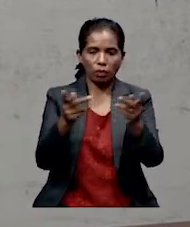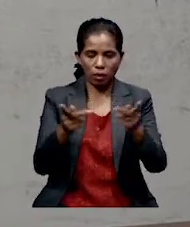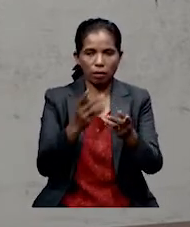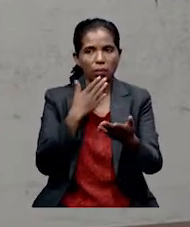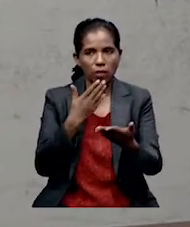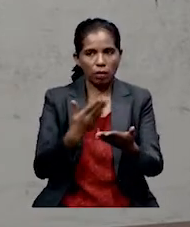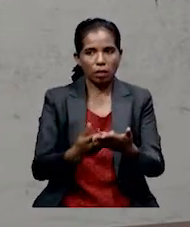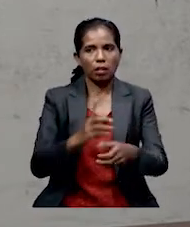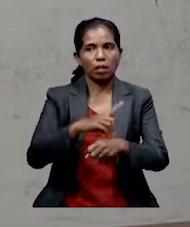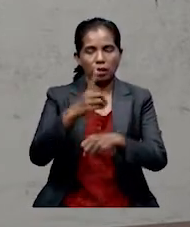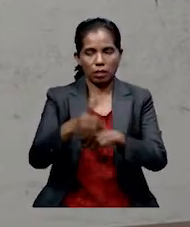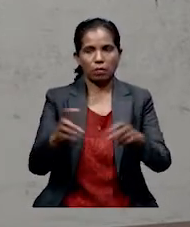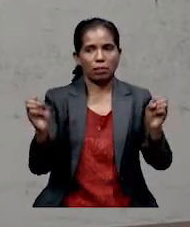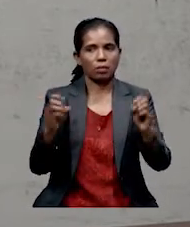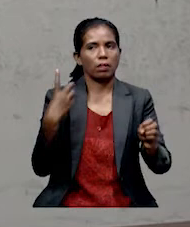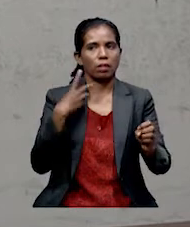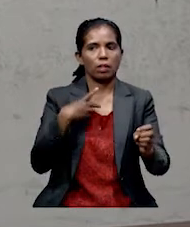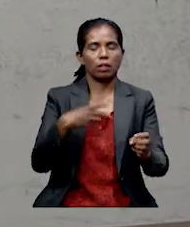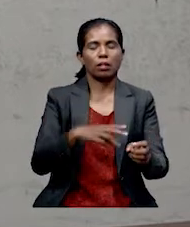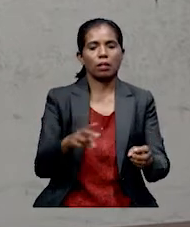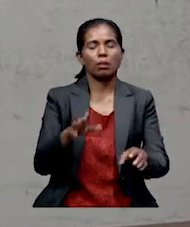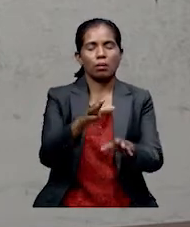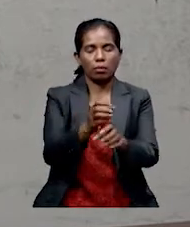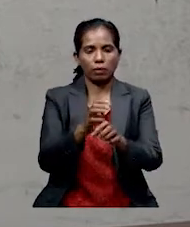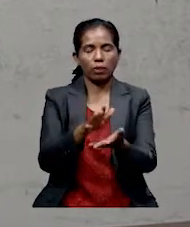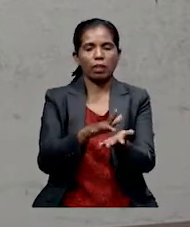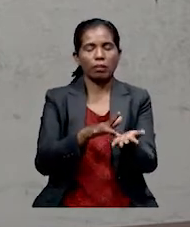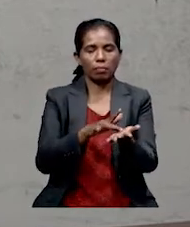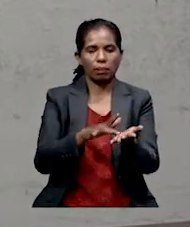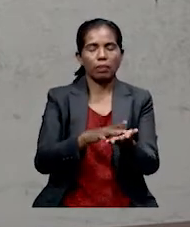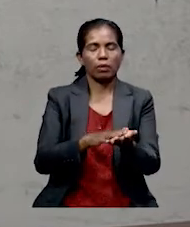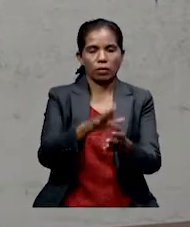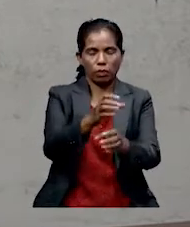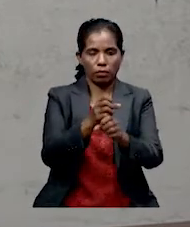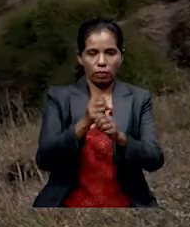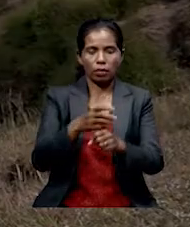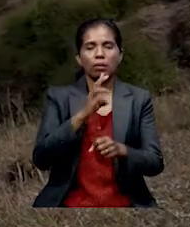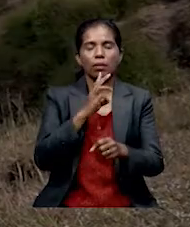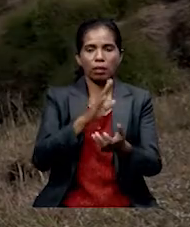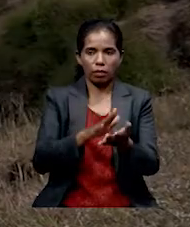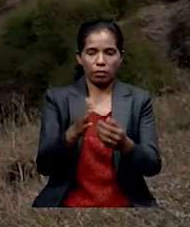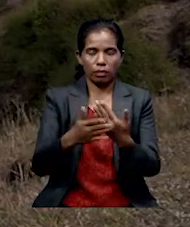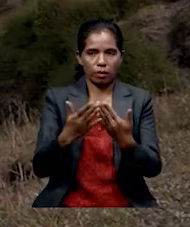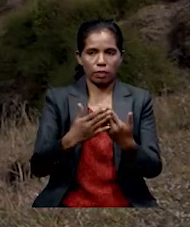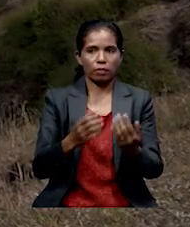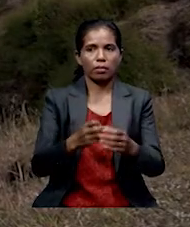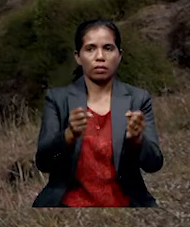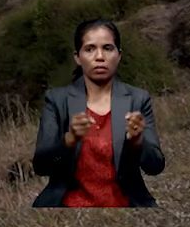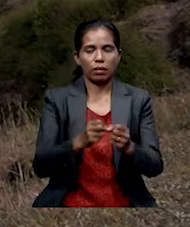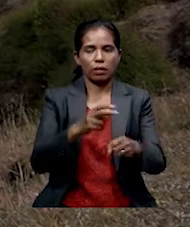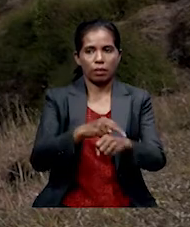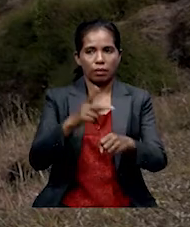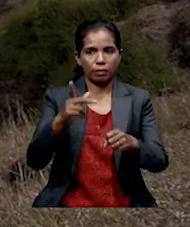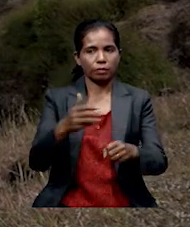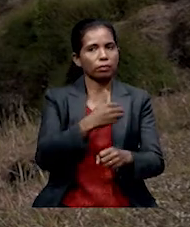mai lakona itu tidak bermus fasil atau kuliah edukasi mus fasil atau kuliah sahur mus fasil. Suku ya teritori nasional lebih